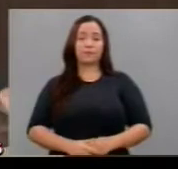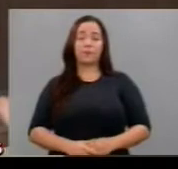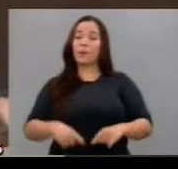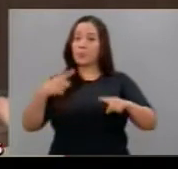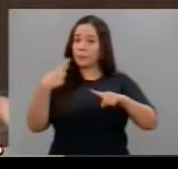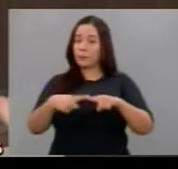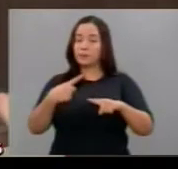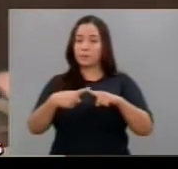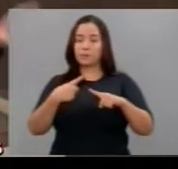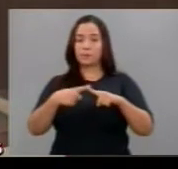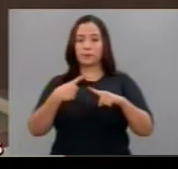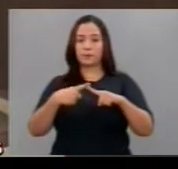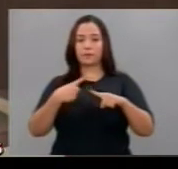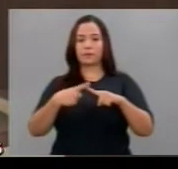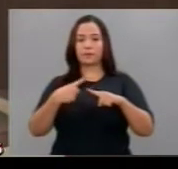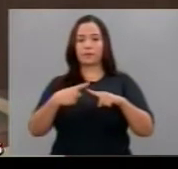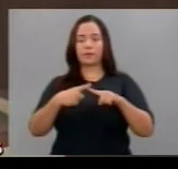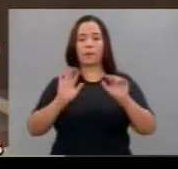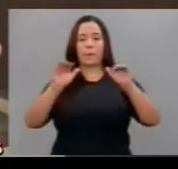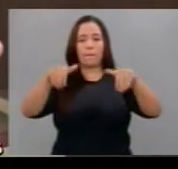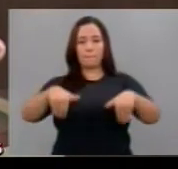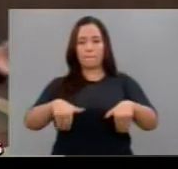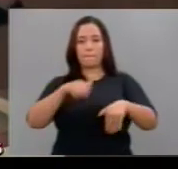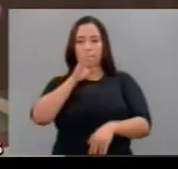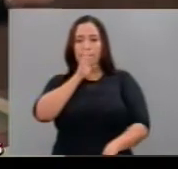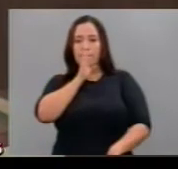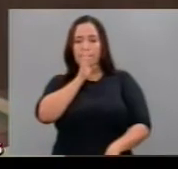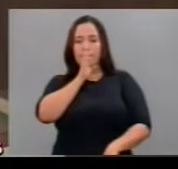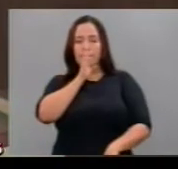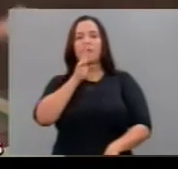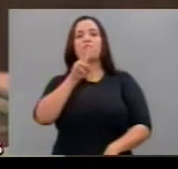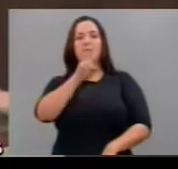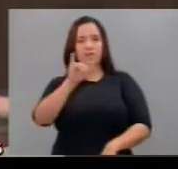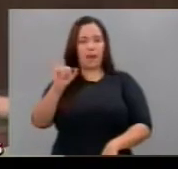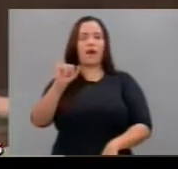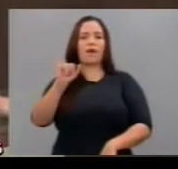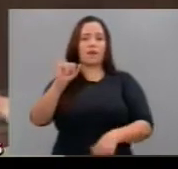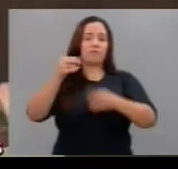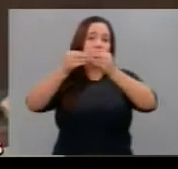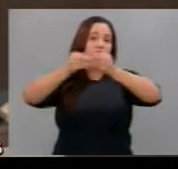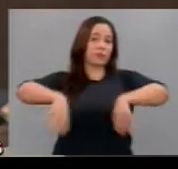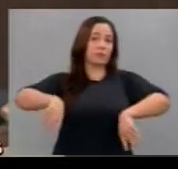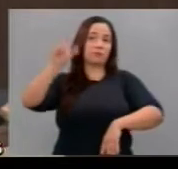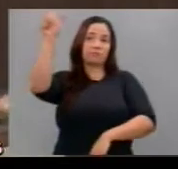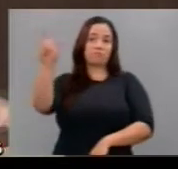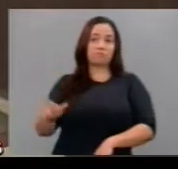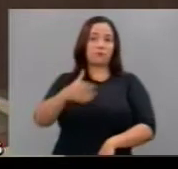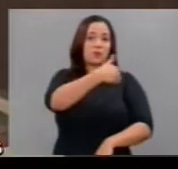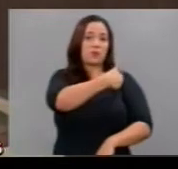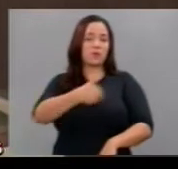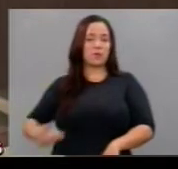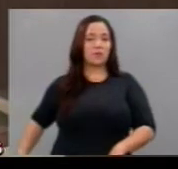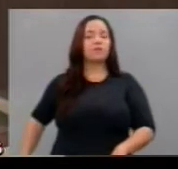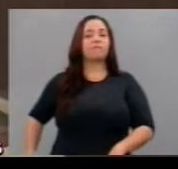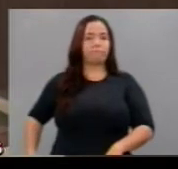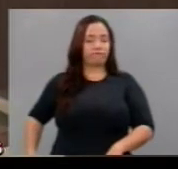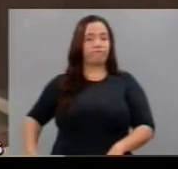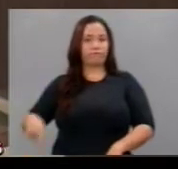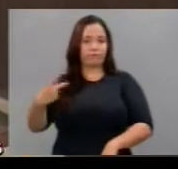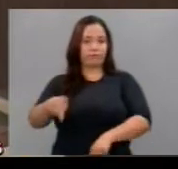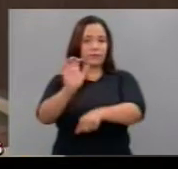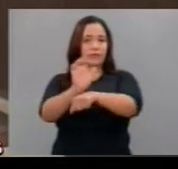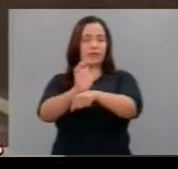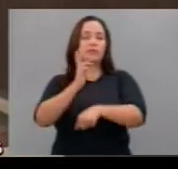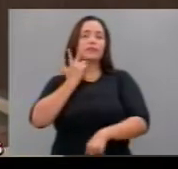Porque o silêncio respingaria muito mais sobre a figura de Sua Excelência, o